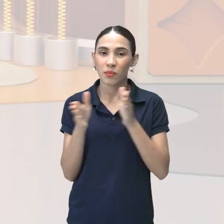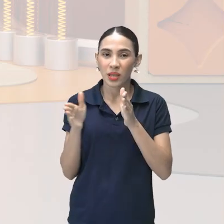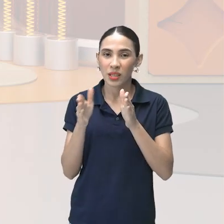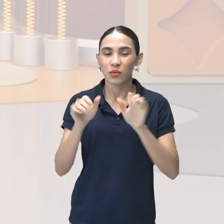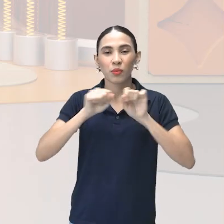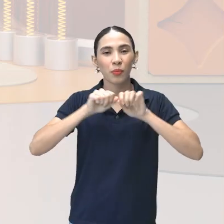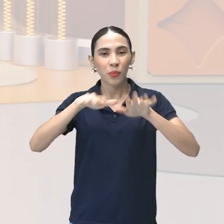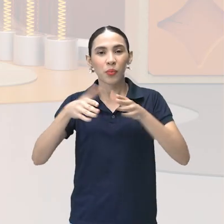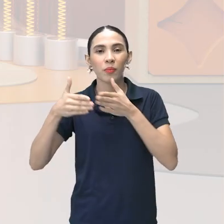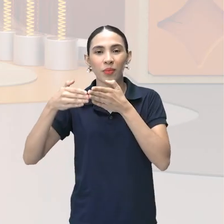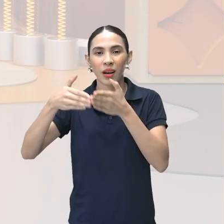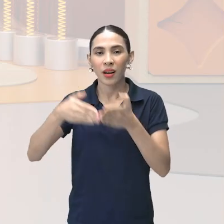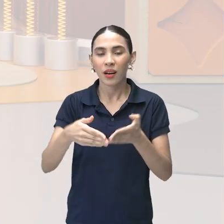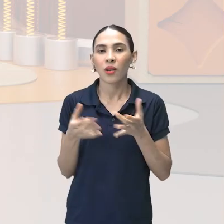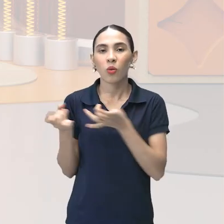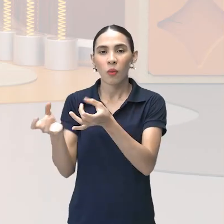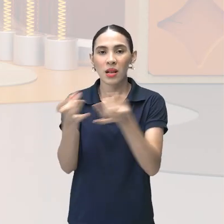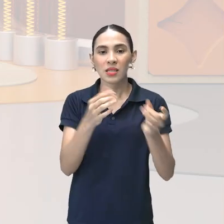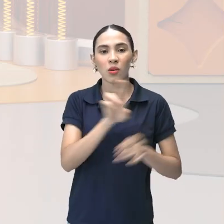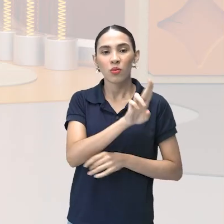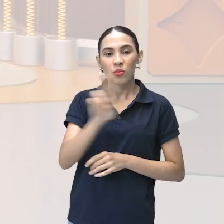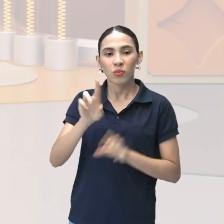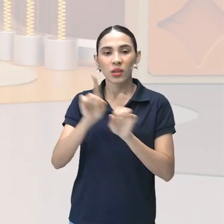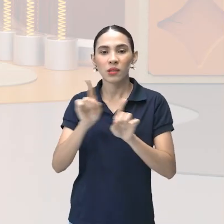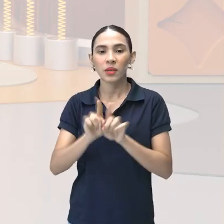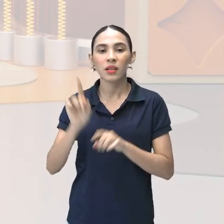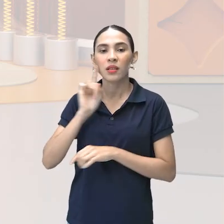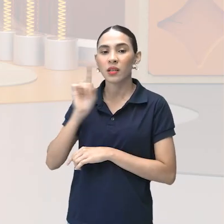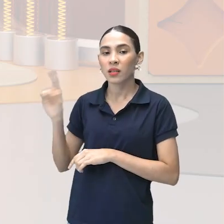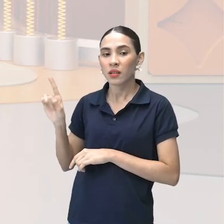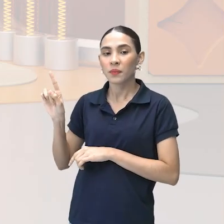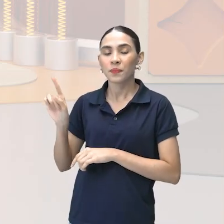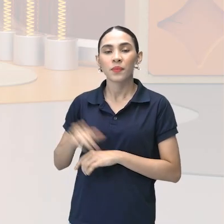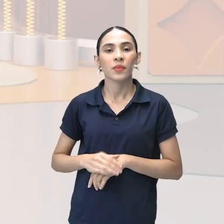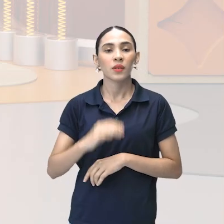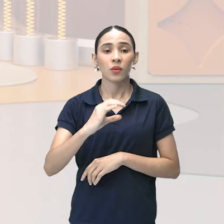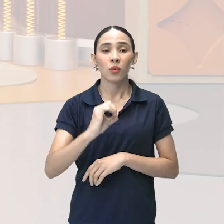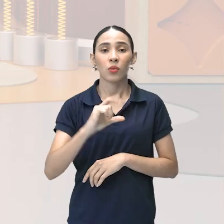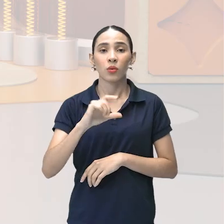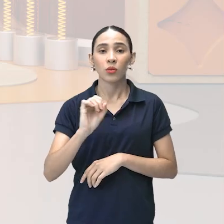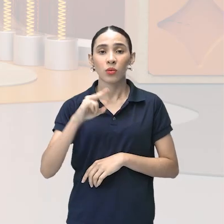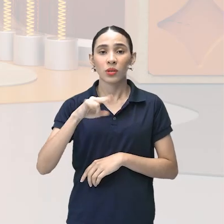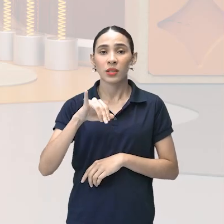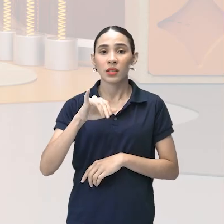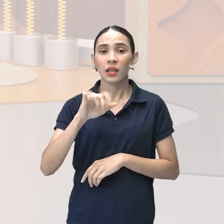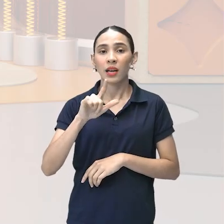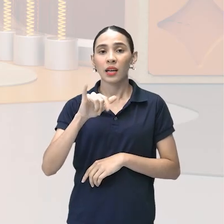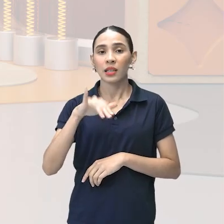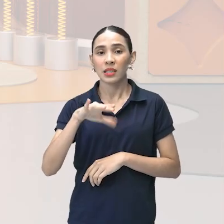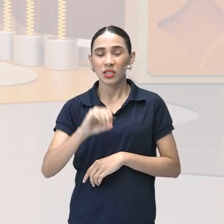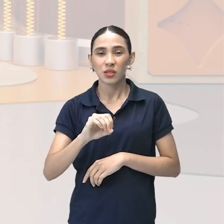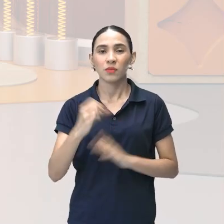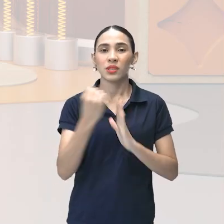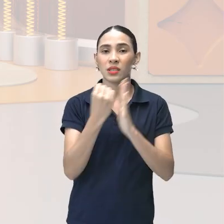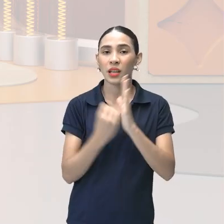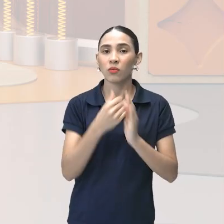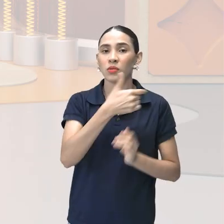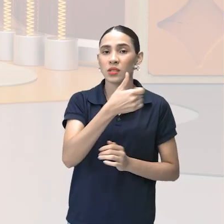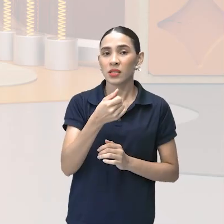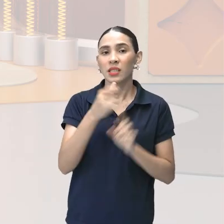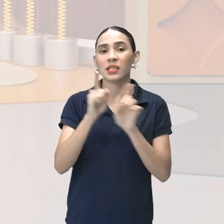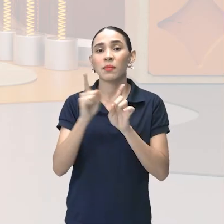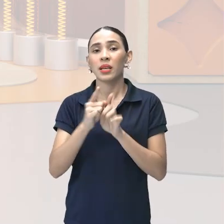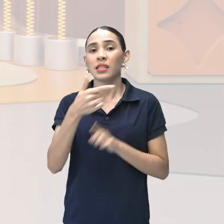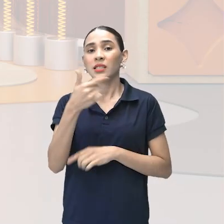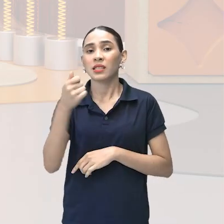de expansão marítimo-comercial o chamado colonialismo, no século XVI, no século XVII. E